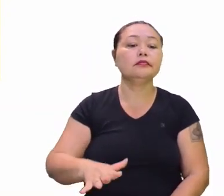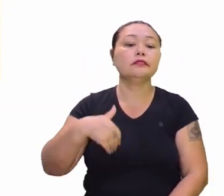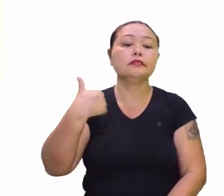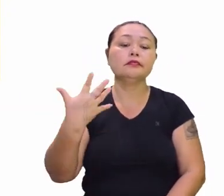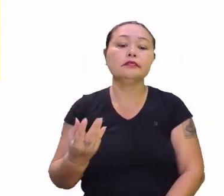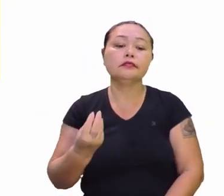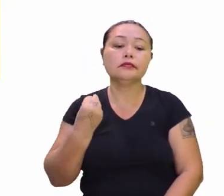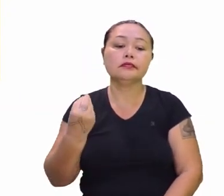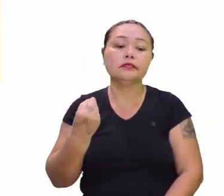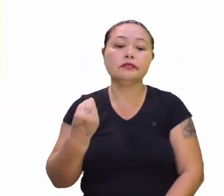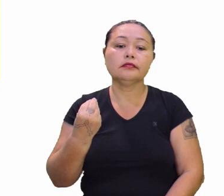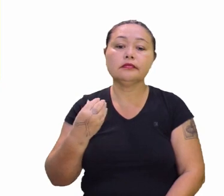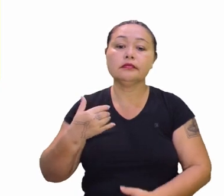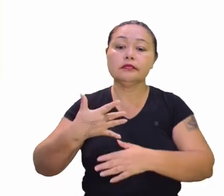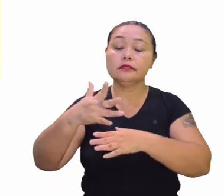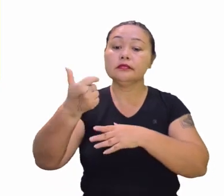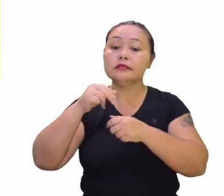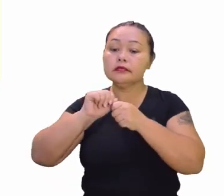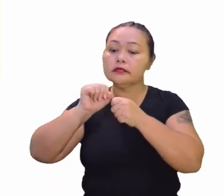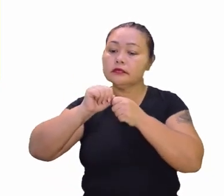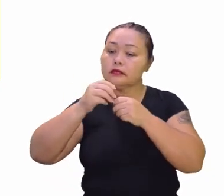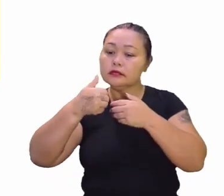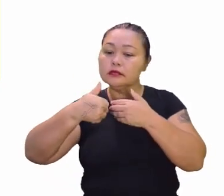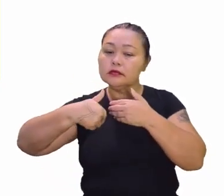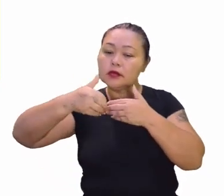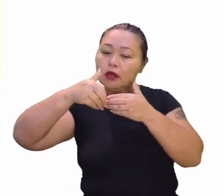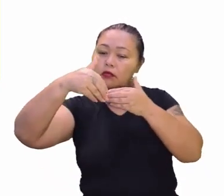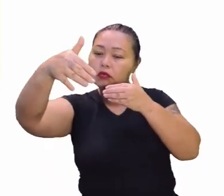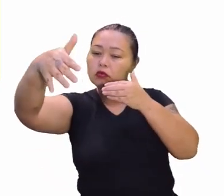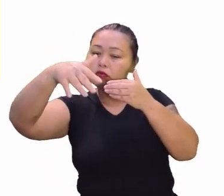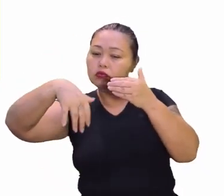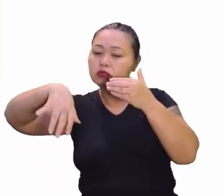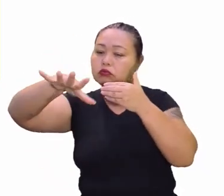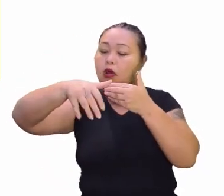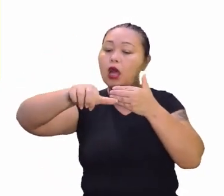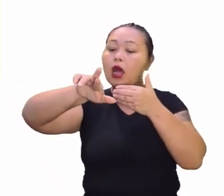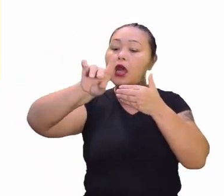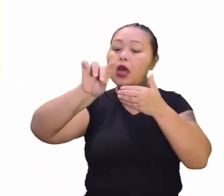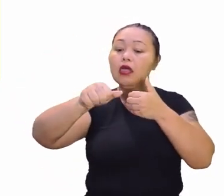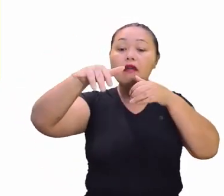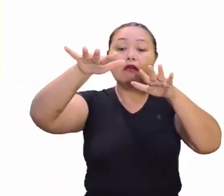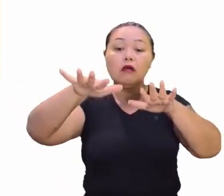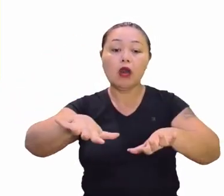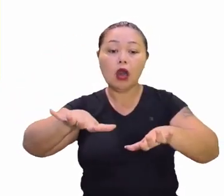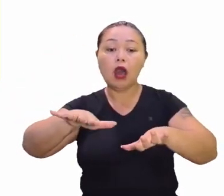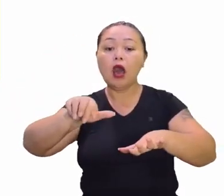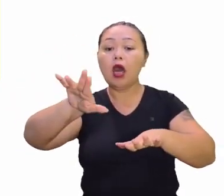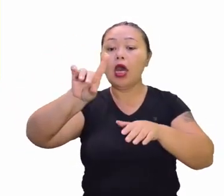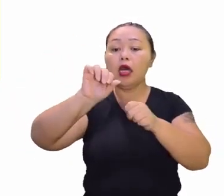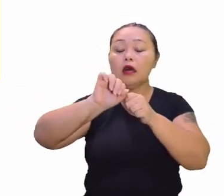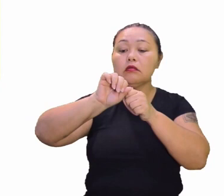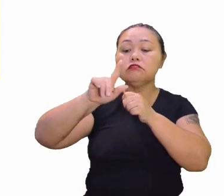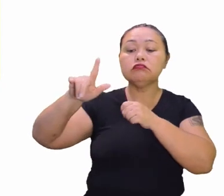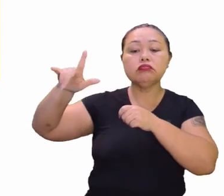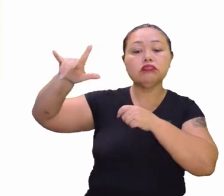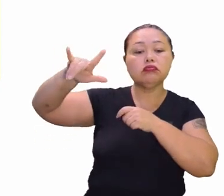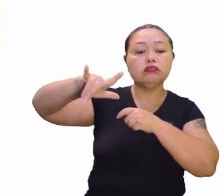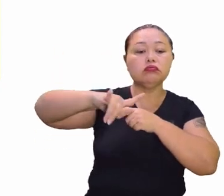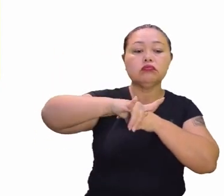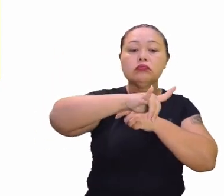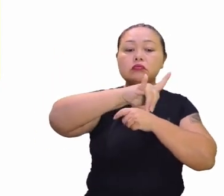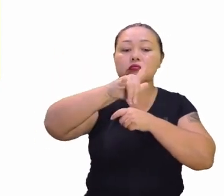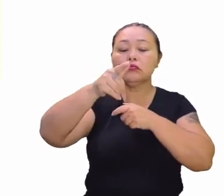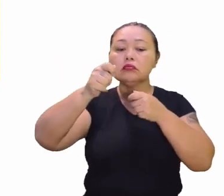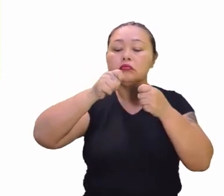Bem, funciona com uma extensa rede de vigilância, radares fixos, radares instalados em